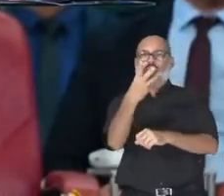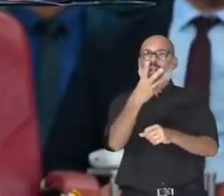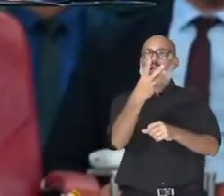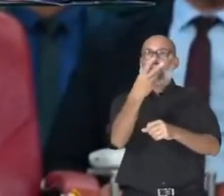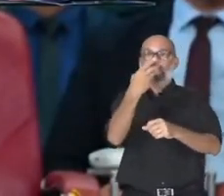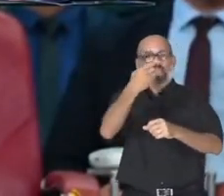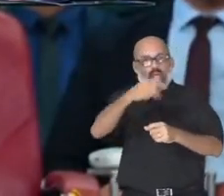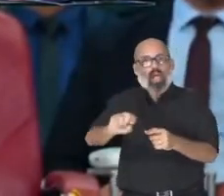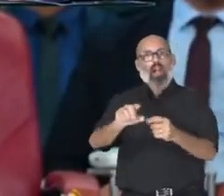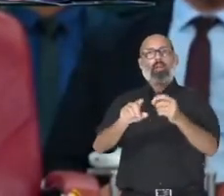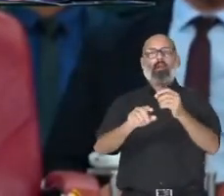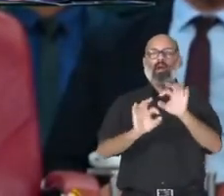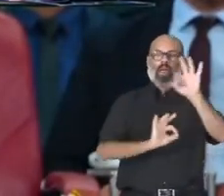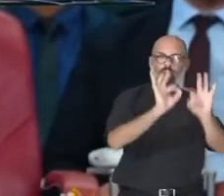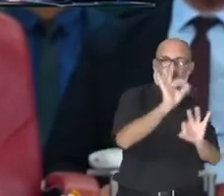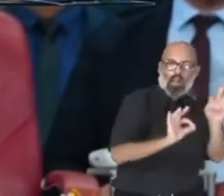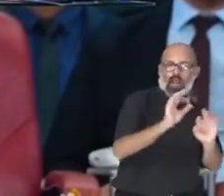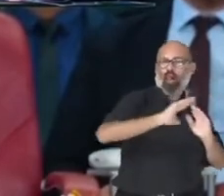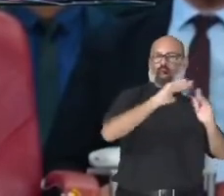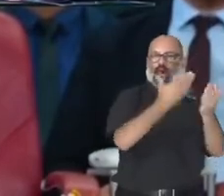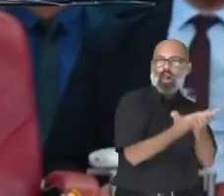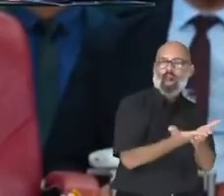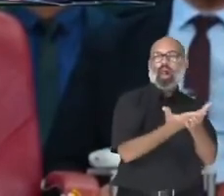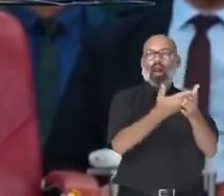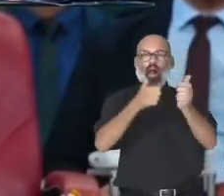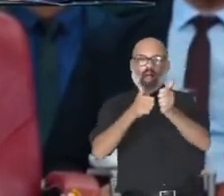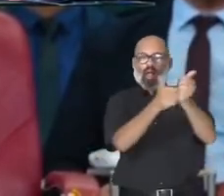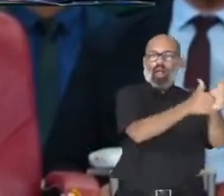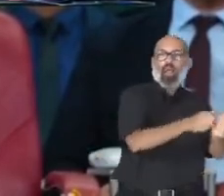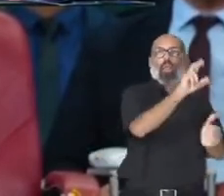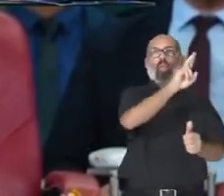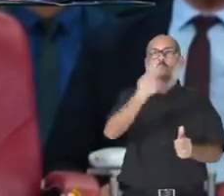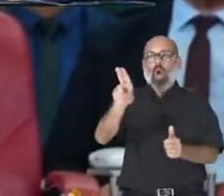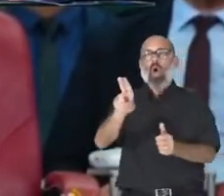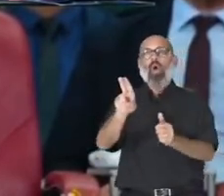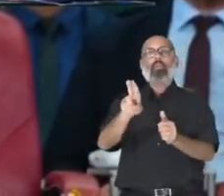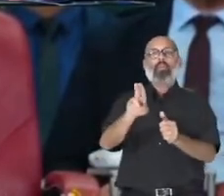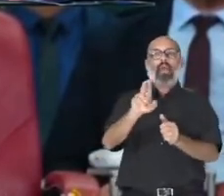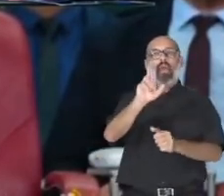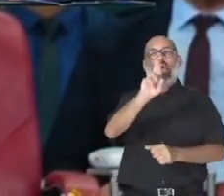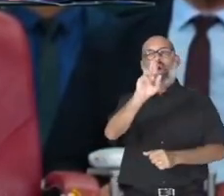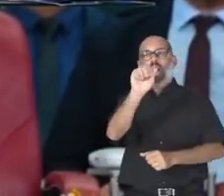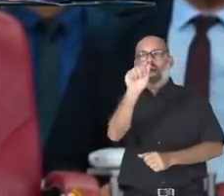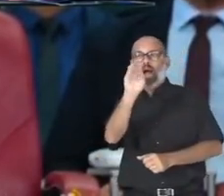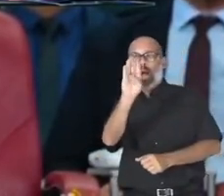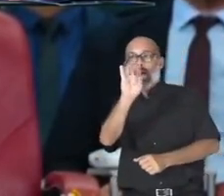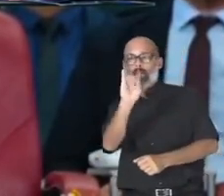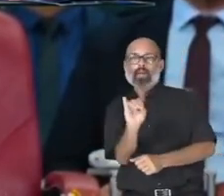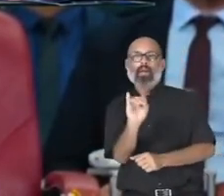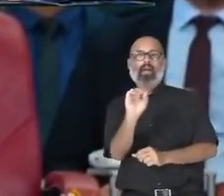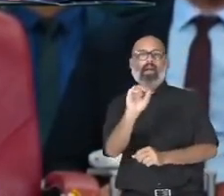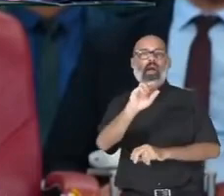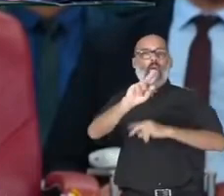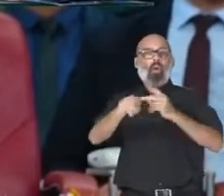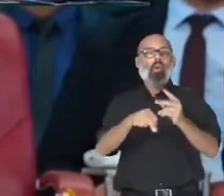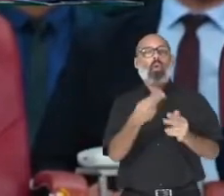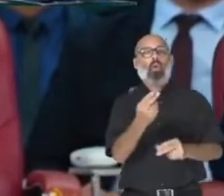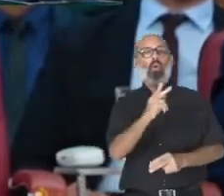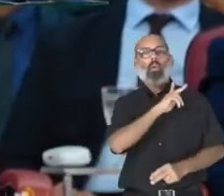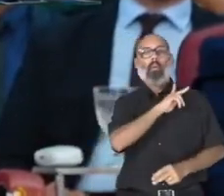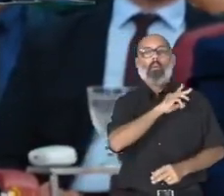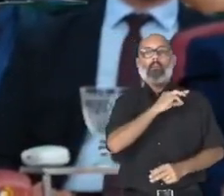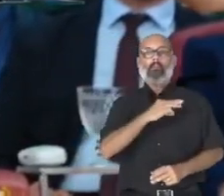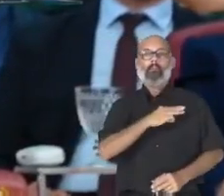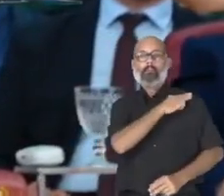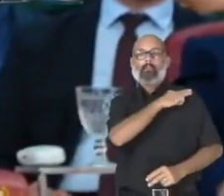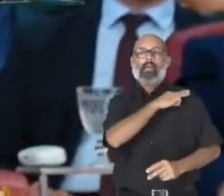3 anos e meio passou montando uma escola, um colégio apostólico, daí o nome que davam a ele de Rabi, Rabino ou Raboni. Esses